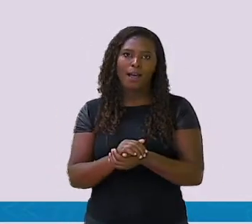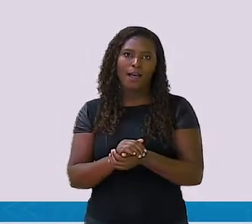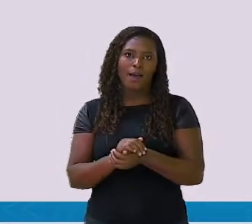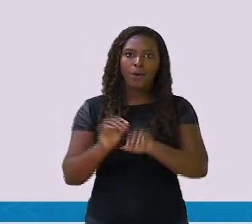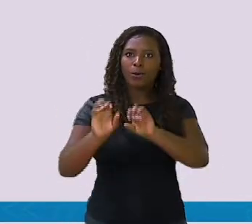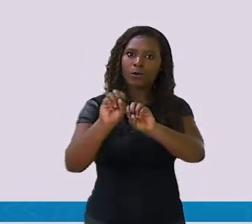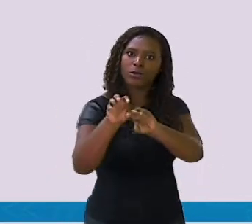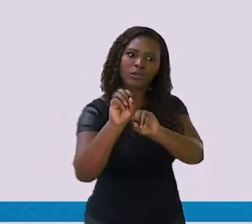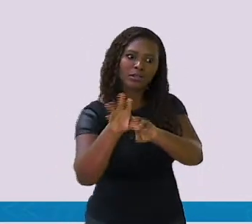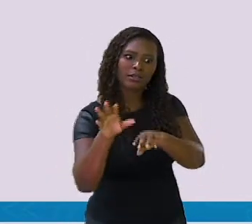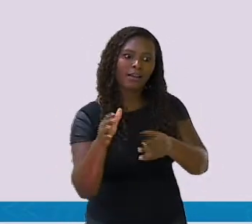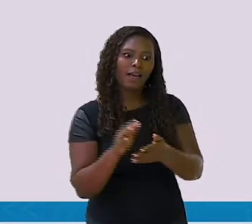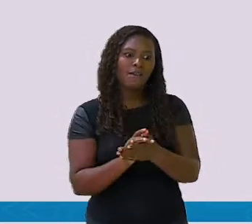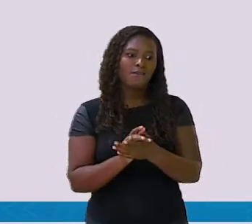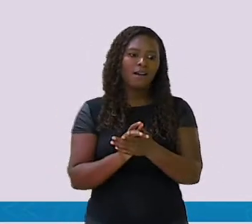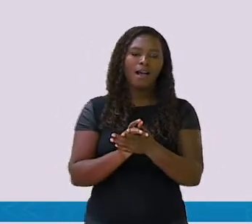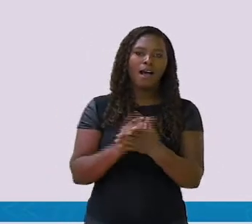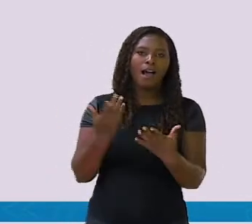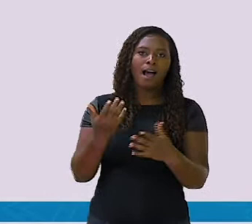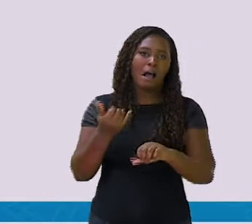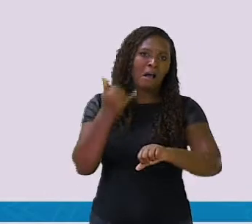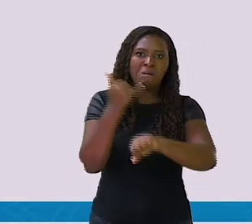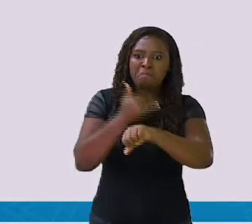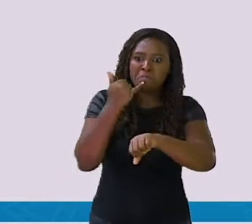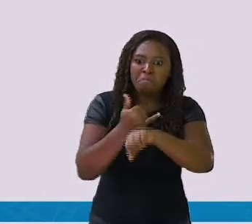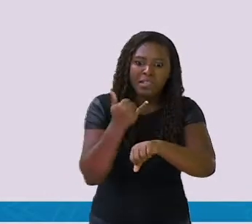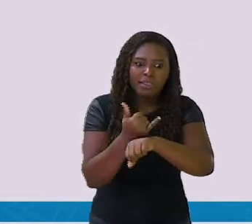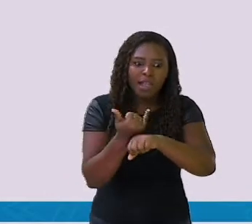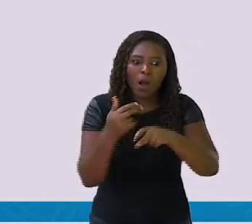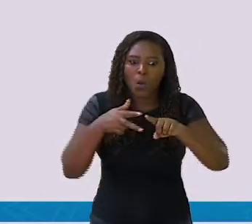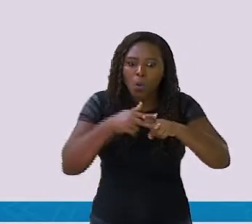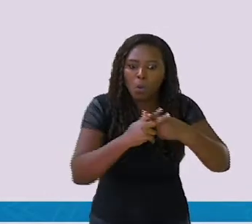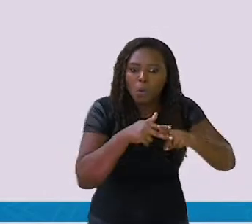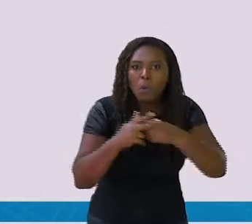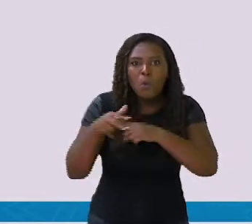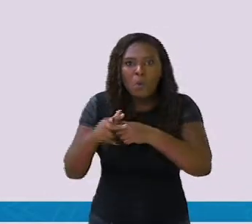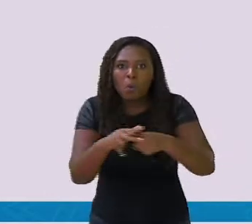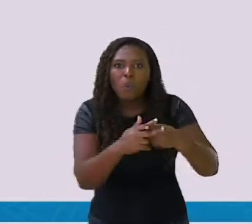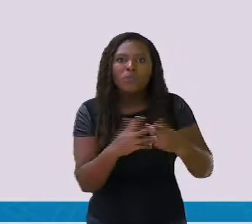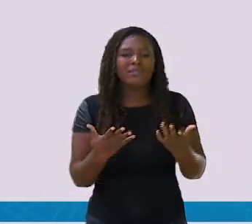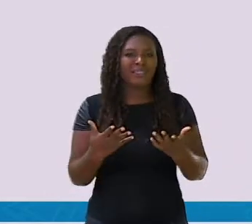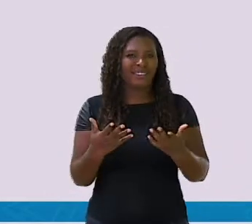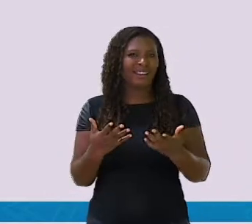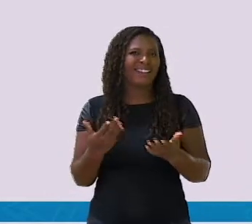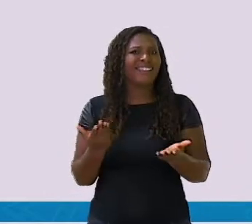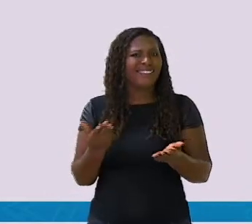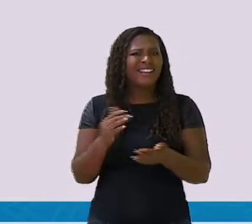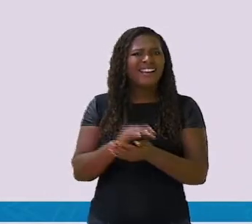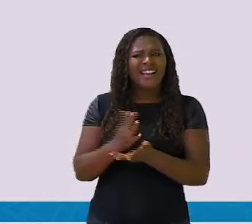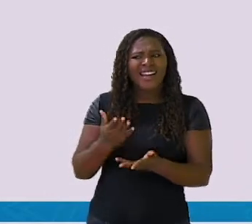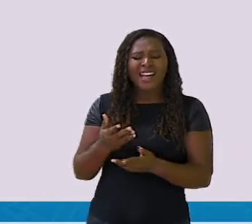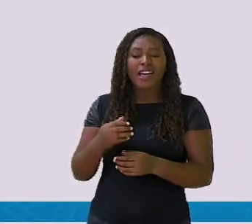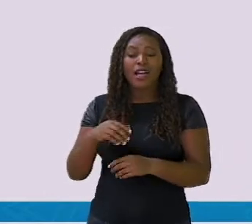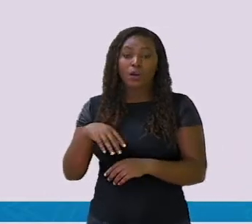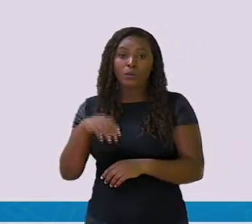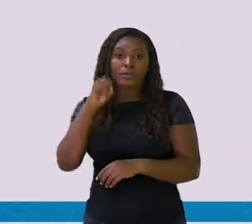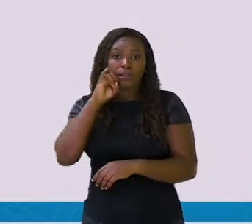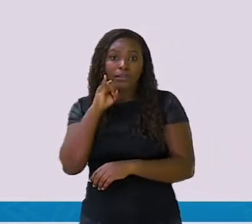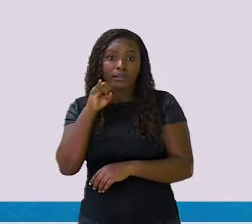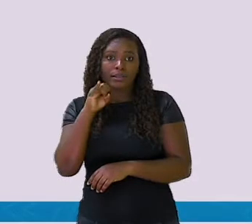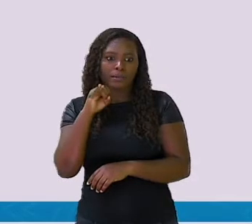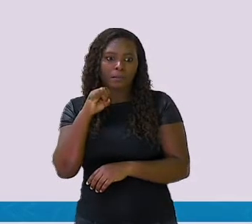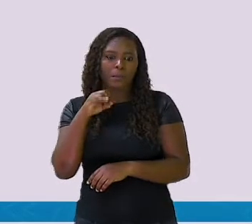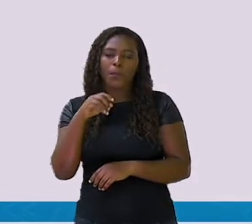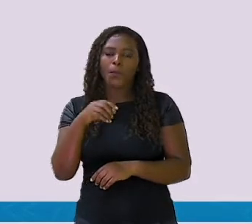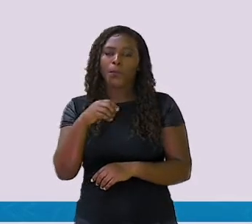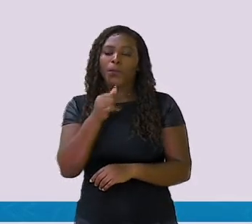eletrônica. Eles aprendiam, por exemplo, sobre a eletricidade, trocando experiências com quem já sabia fazer, com quem